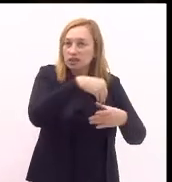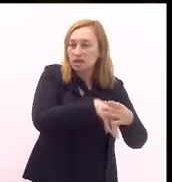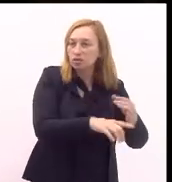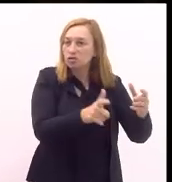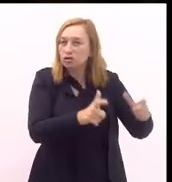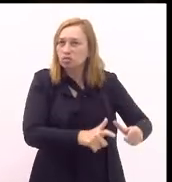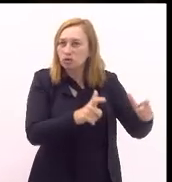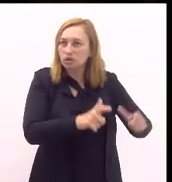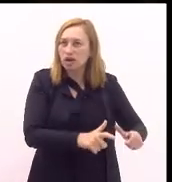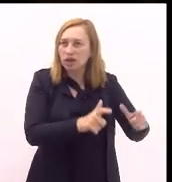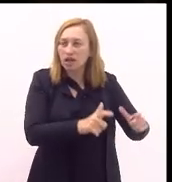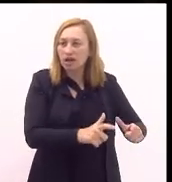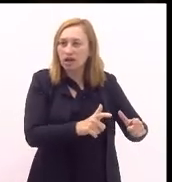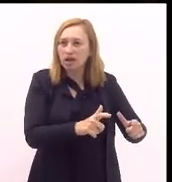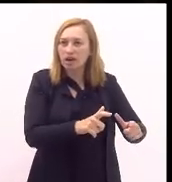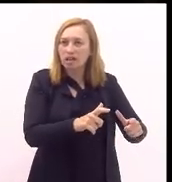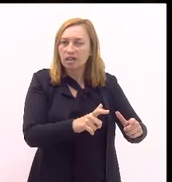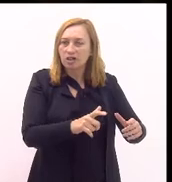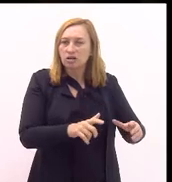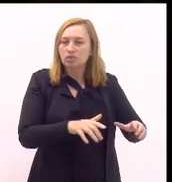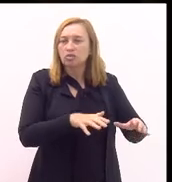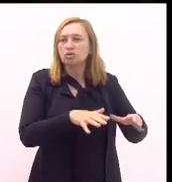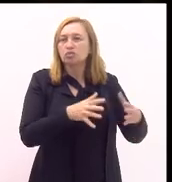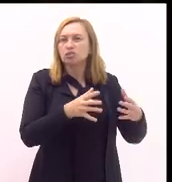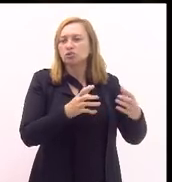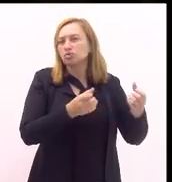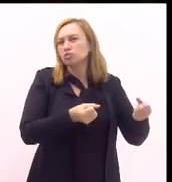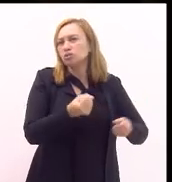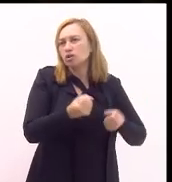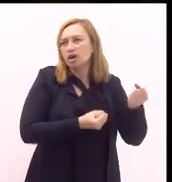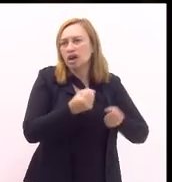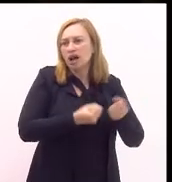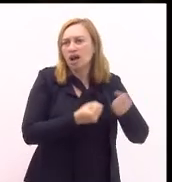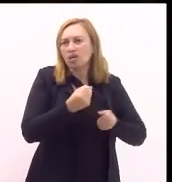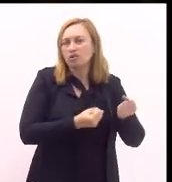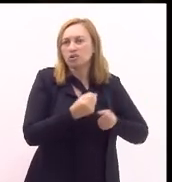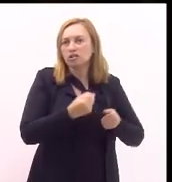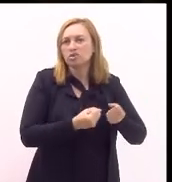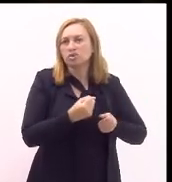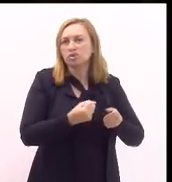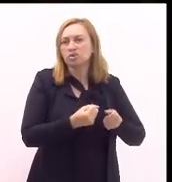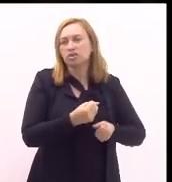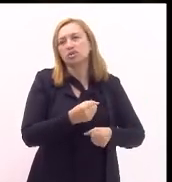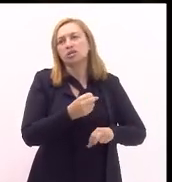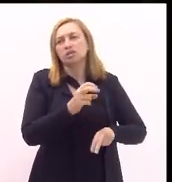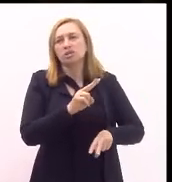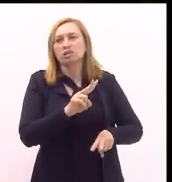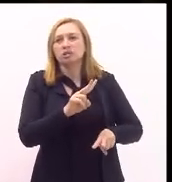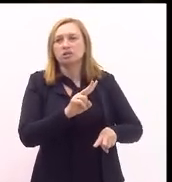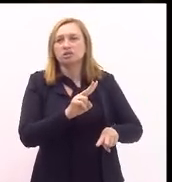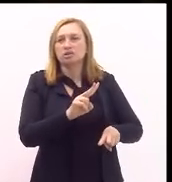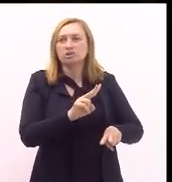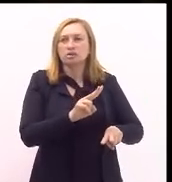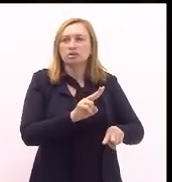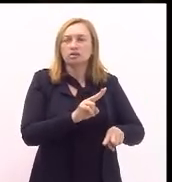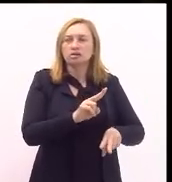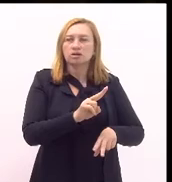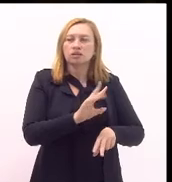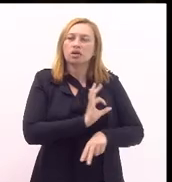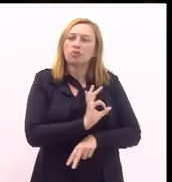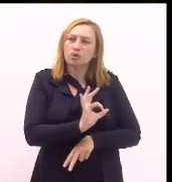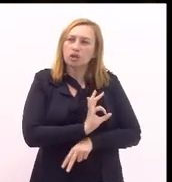de uma viatura da polícia rodoviária federal isso precisa acabar eu sei que é difícil eu tô cansado também